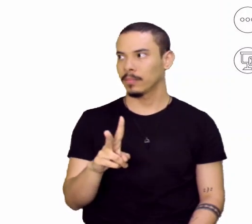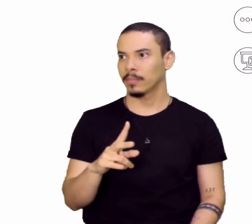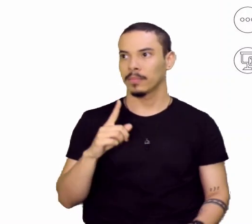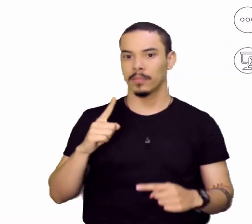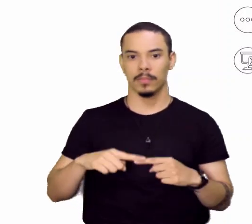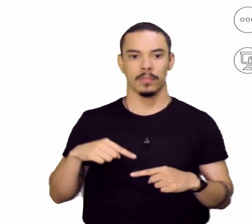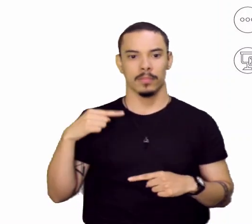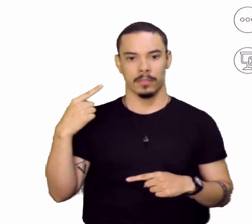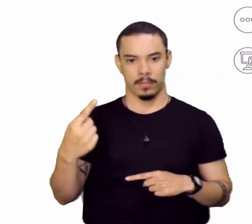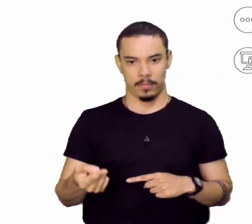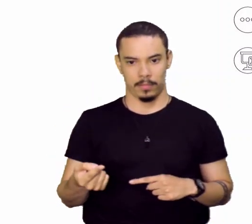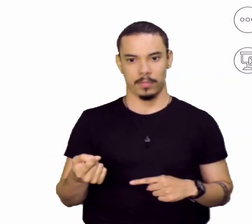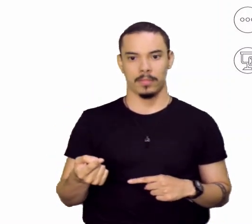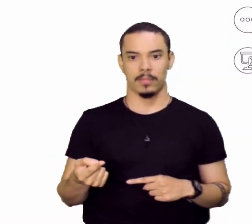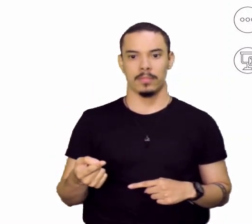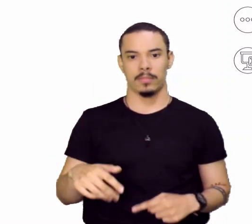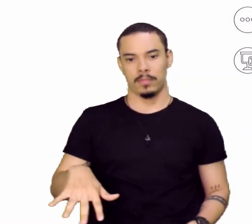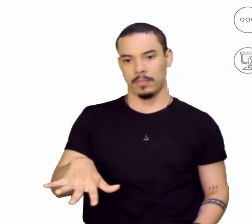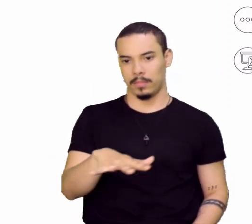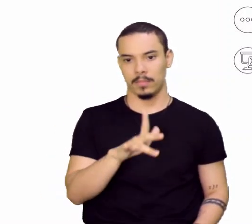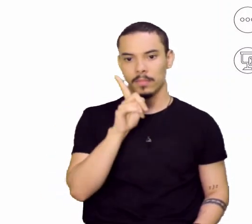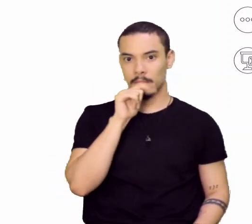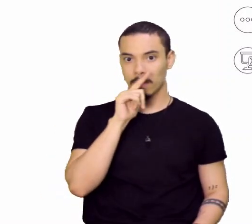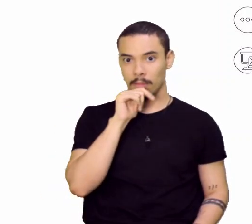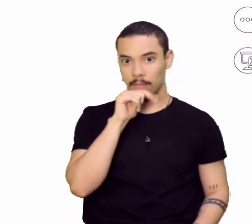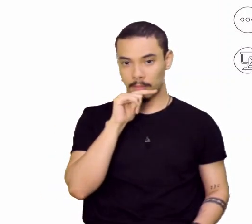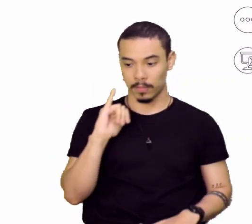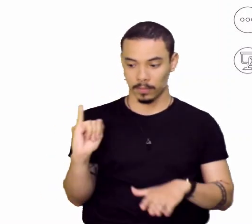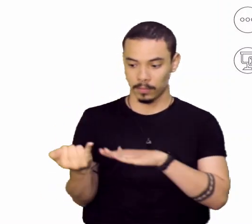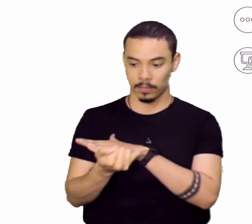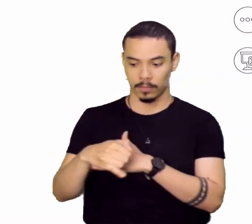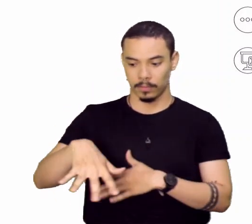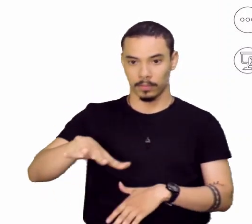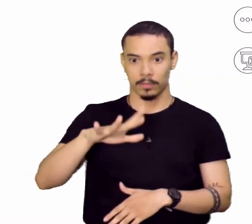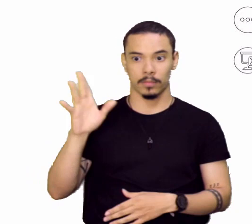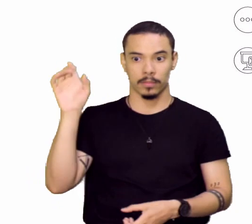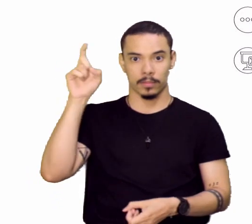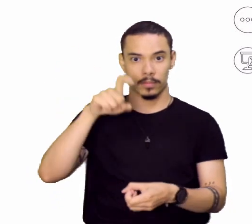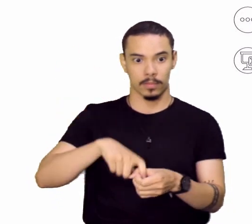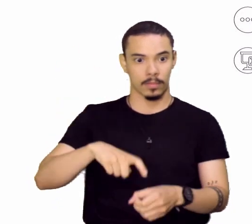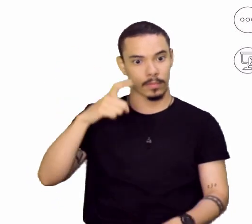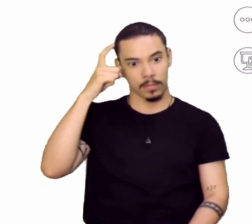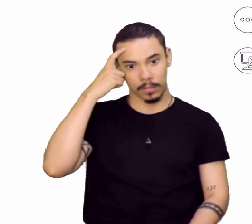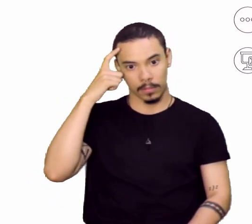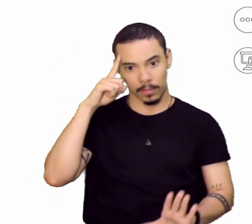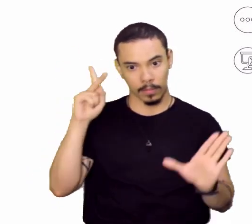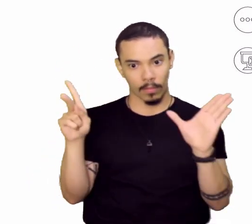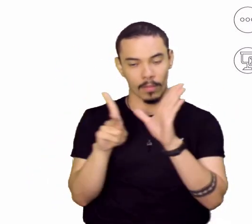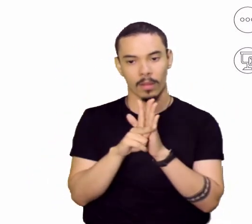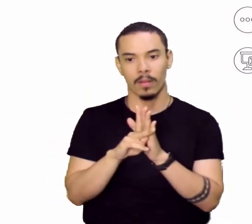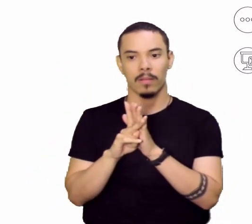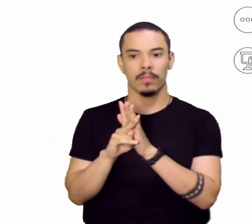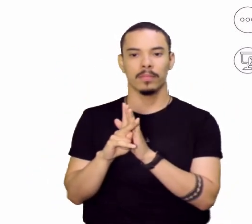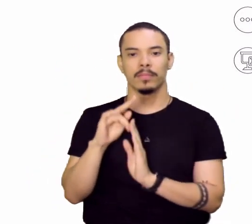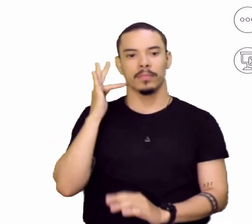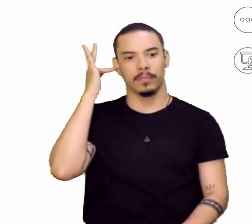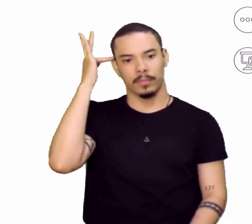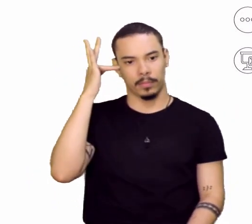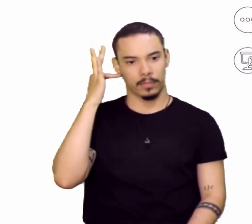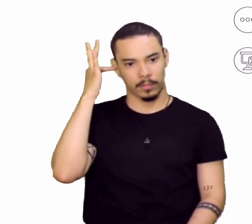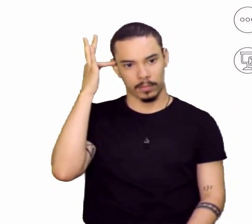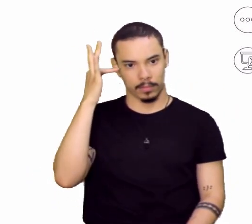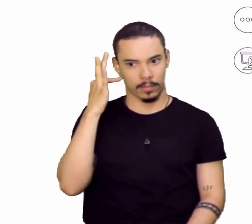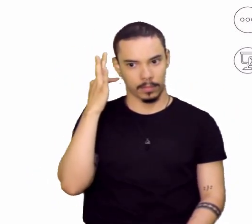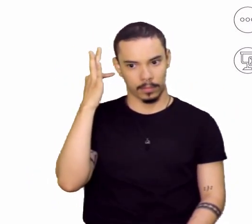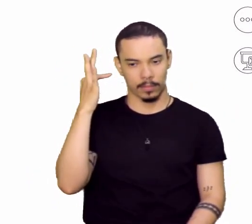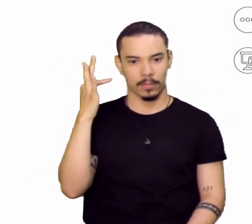Logo, ainda na beira do igarapé, você retorna o pensamento voltando para o contexto da filosofia. Ó, sai